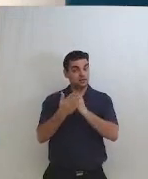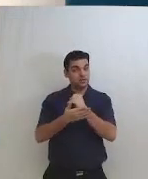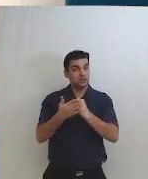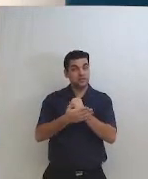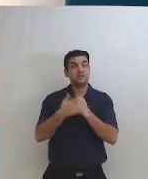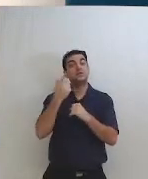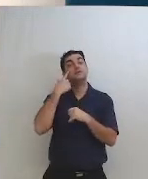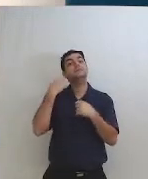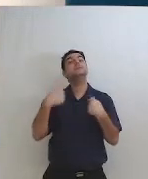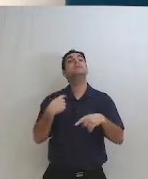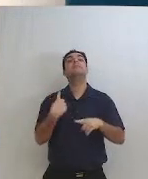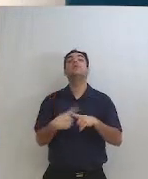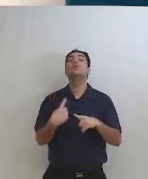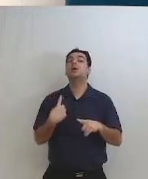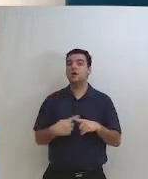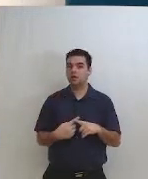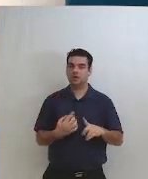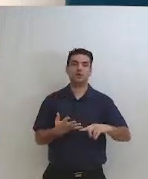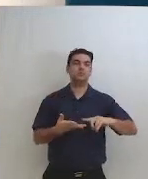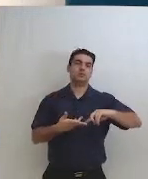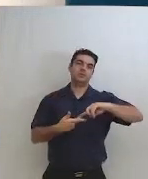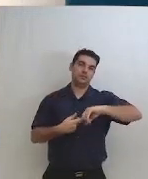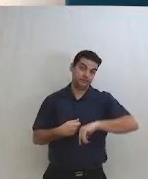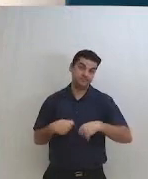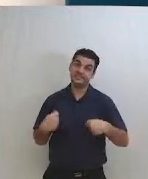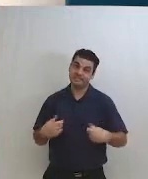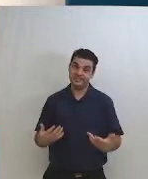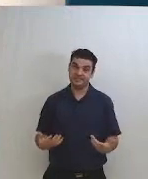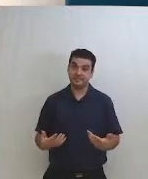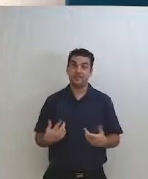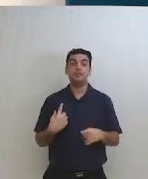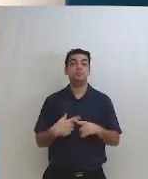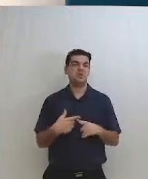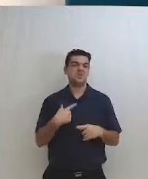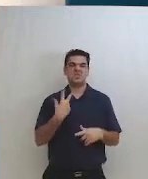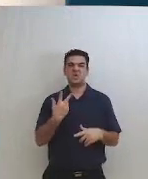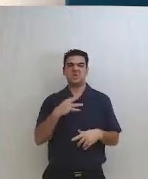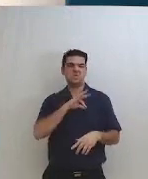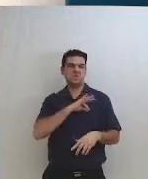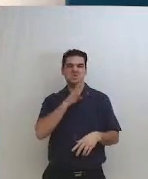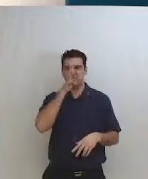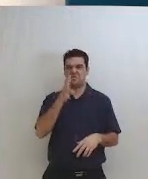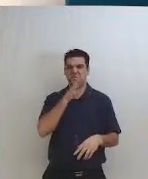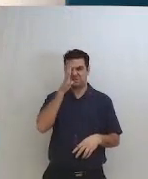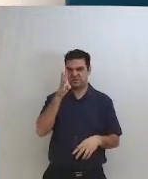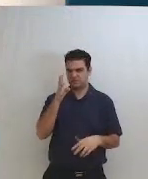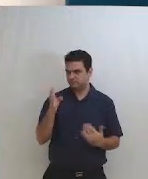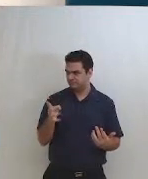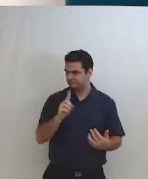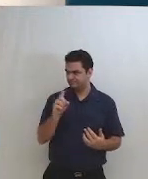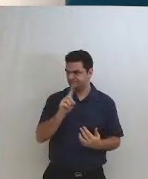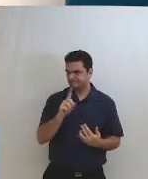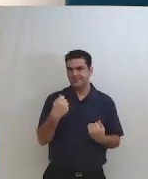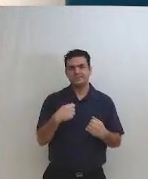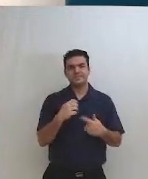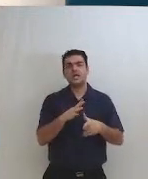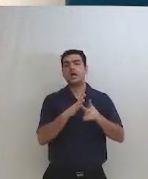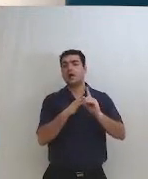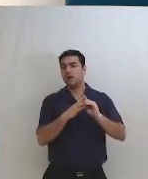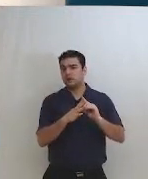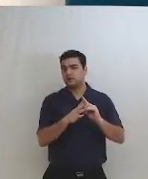medida excepcional, porque não seria possível a autoridade policial se valer, nesse mesmo contexto, de dados obtidos a partir de informante